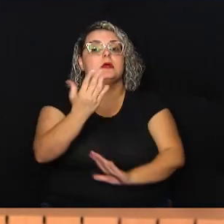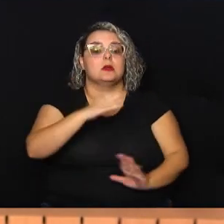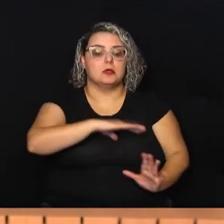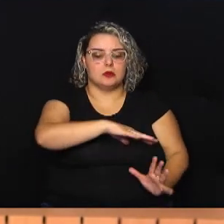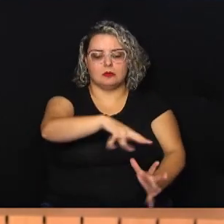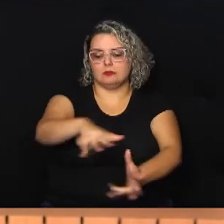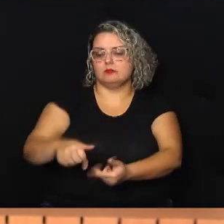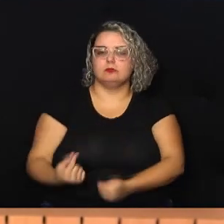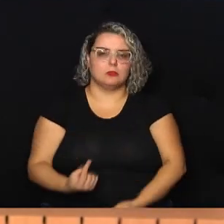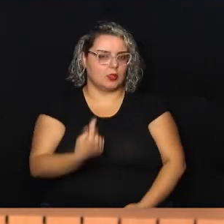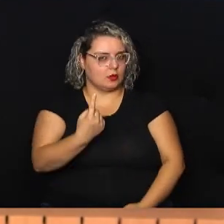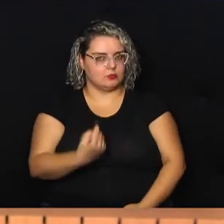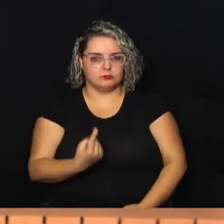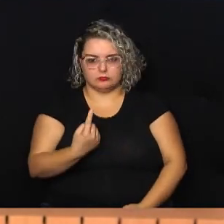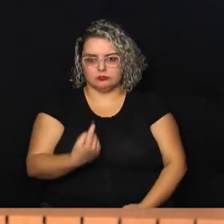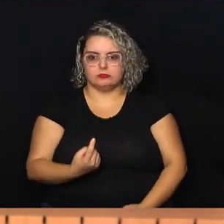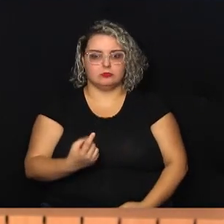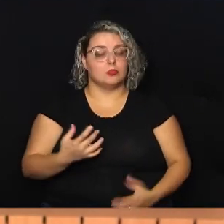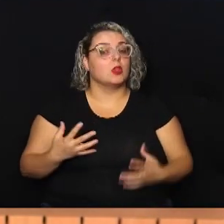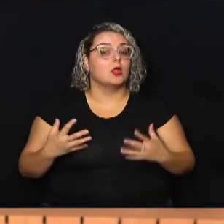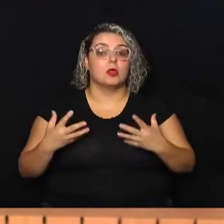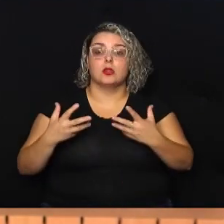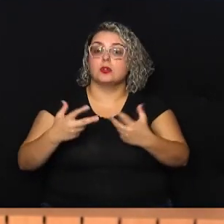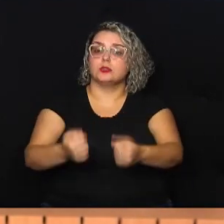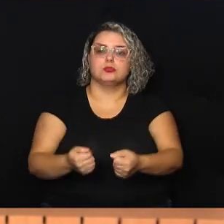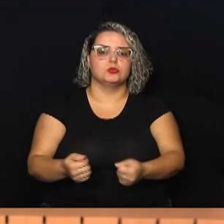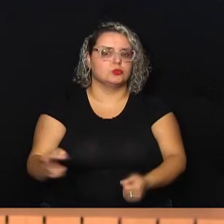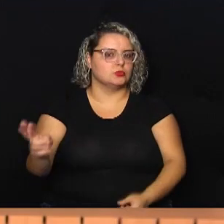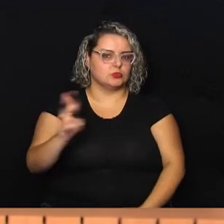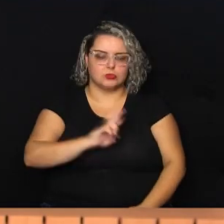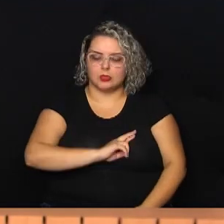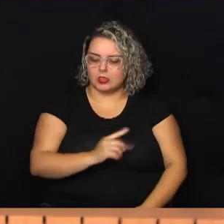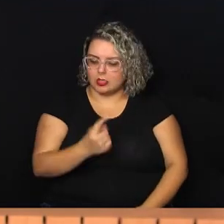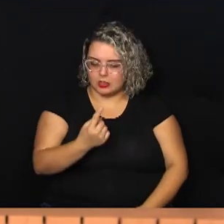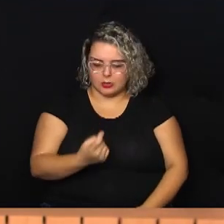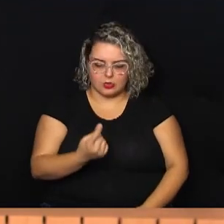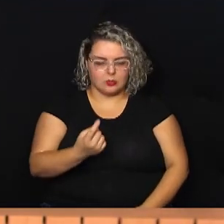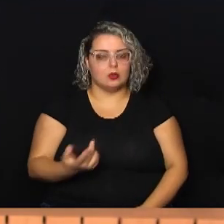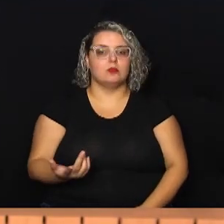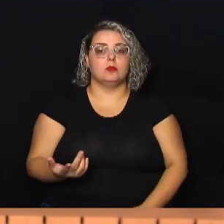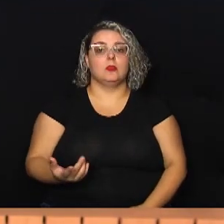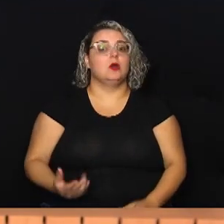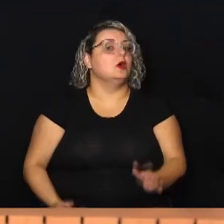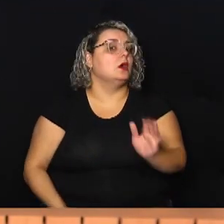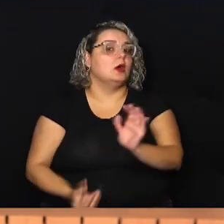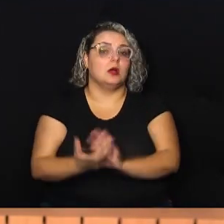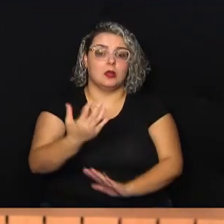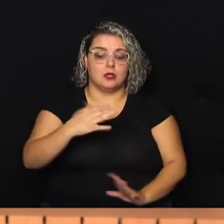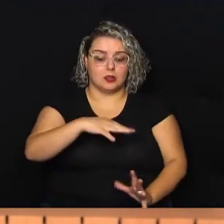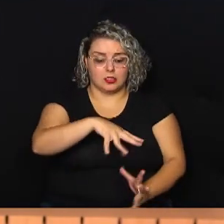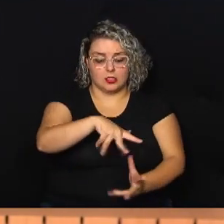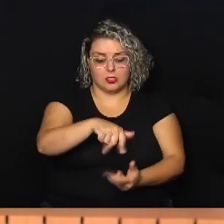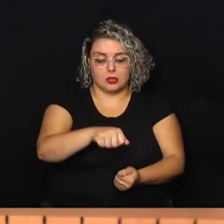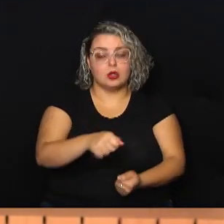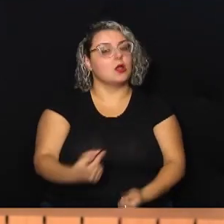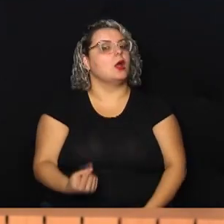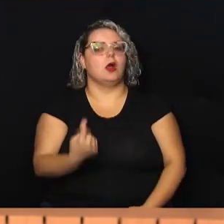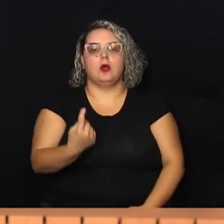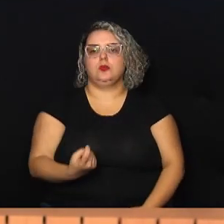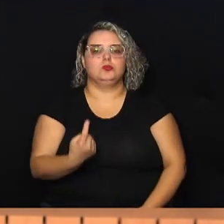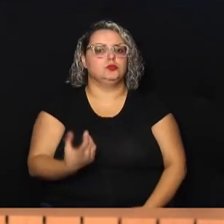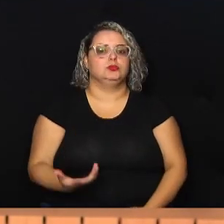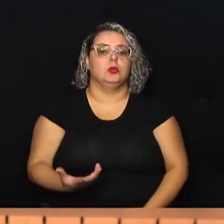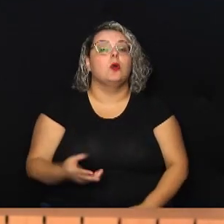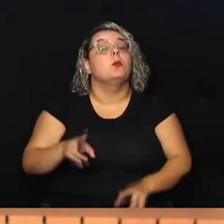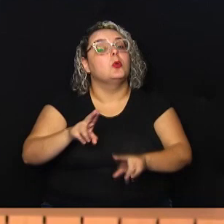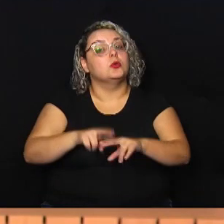só. A origem de todas as religiões é uma só. A origem da Terra é uma só.